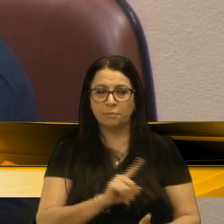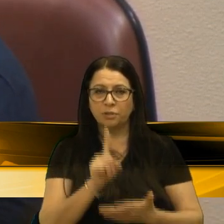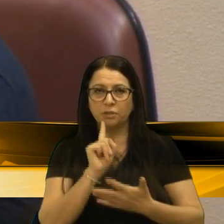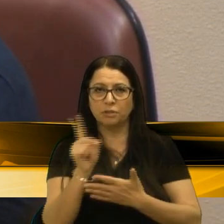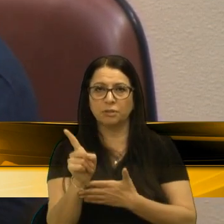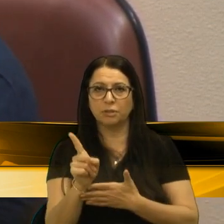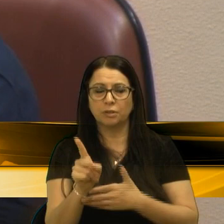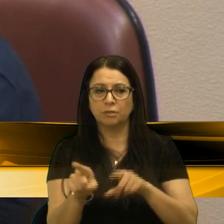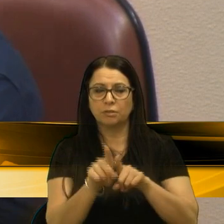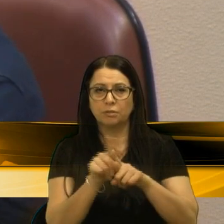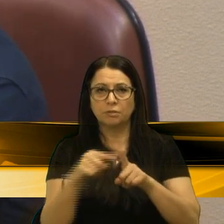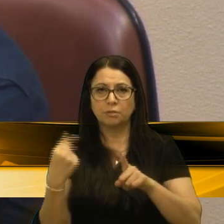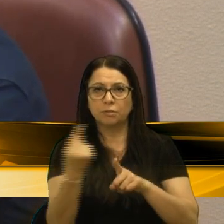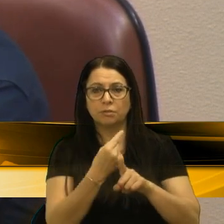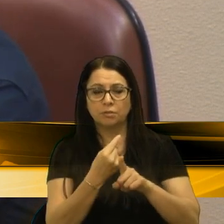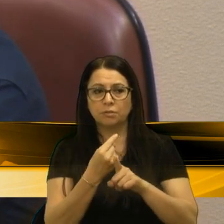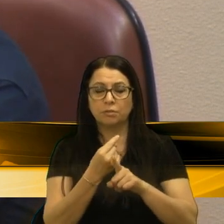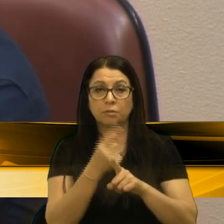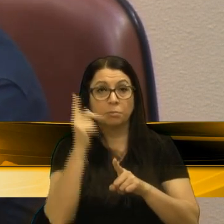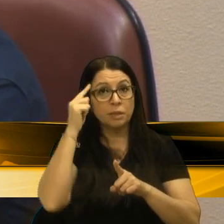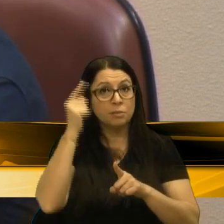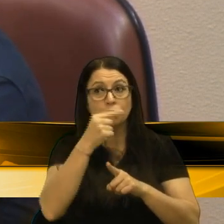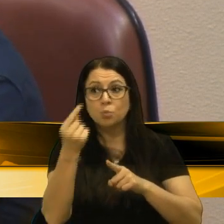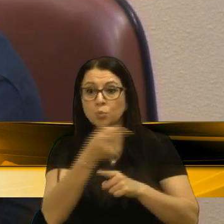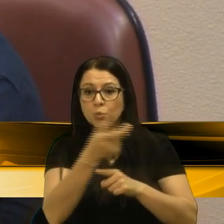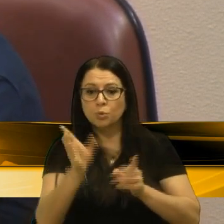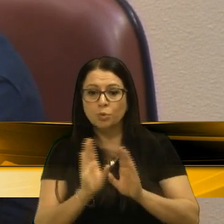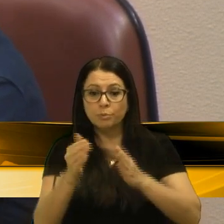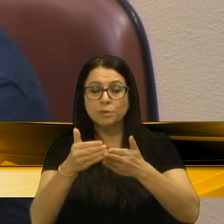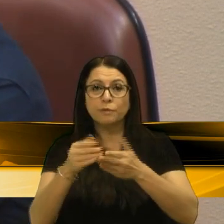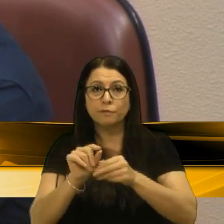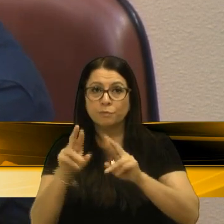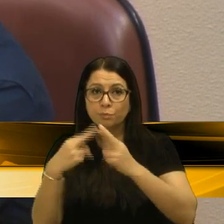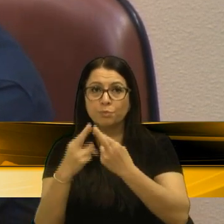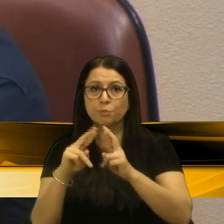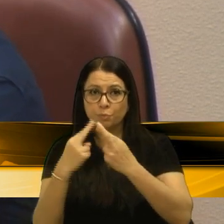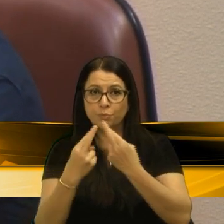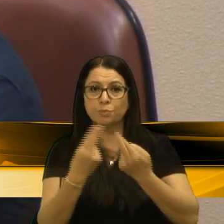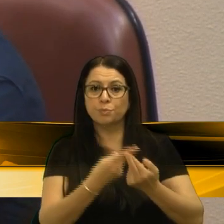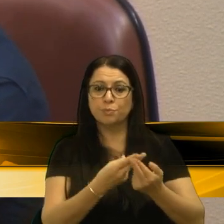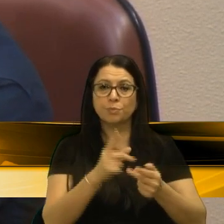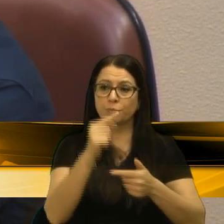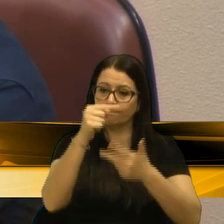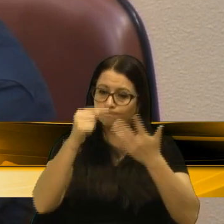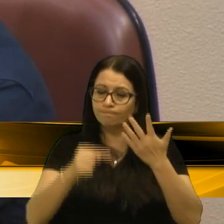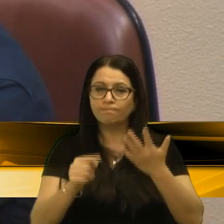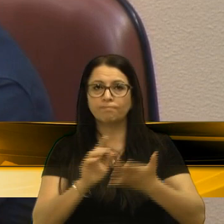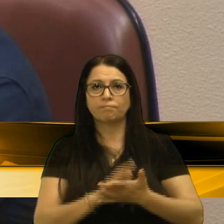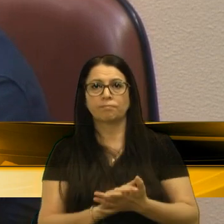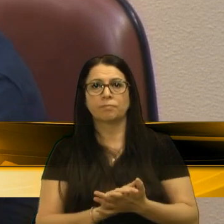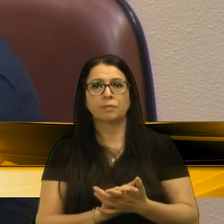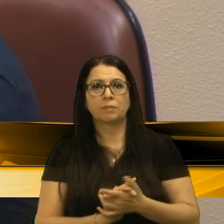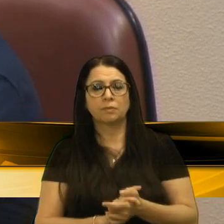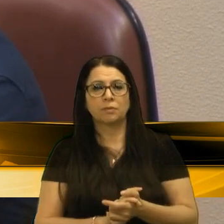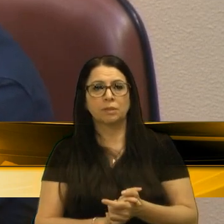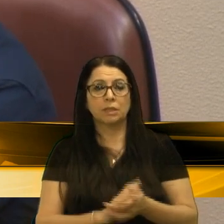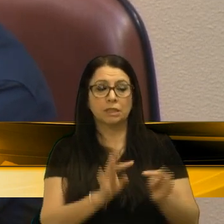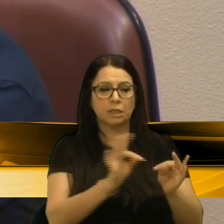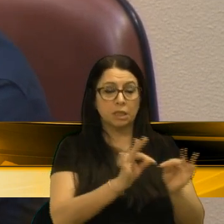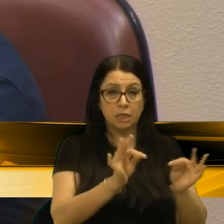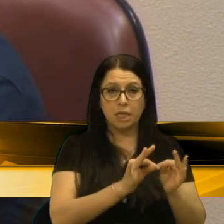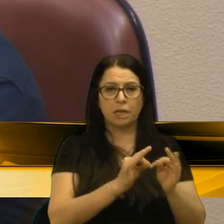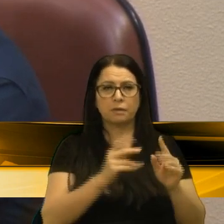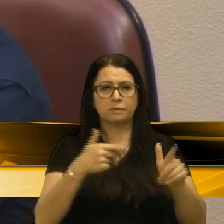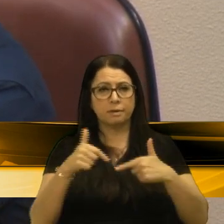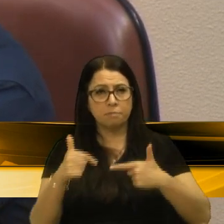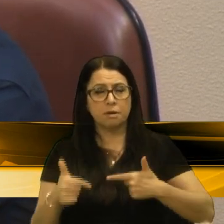estavam fazendo lá. Ao passo que nós, enquanto comissão, fizemos reuniões pontuais, reuniões técnicas, reuniões de